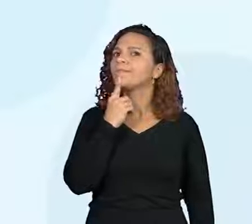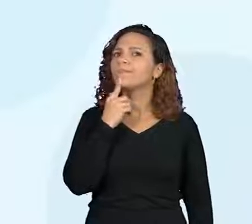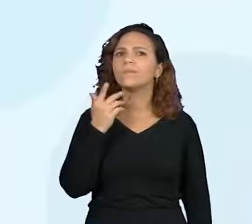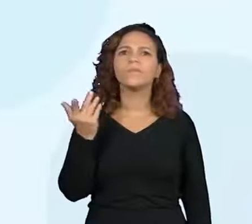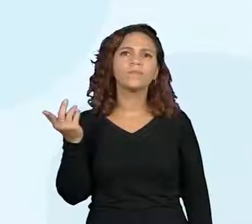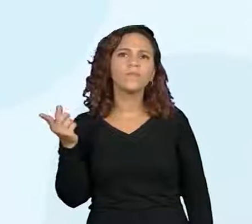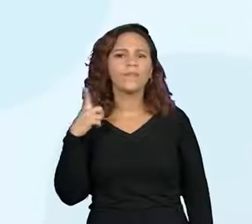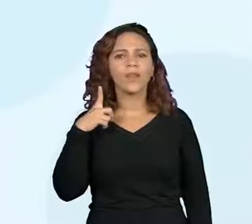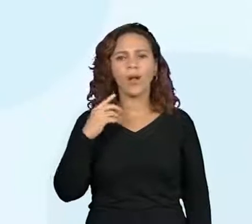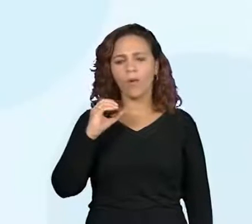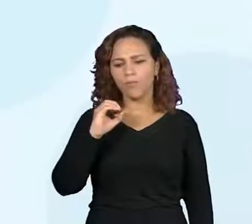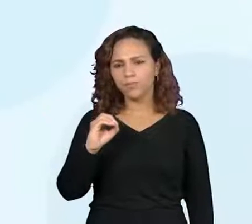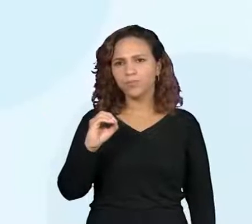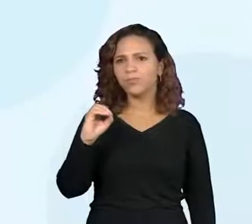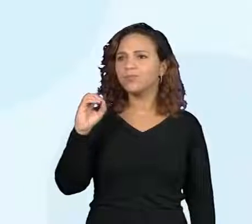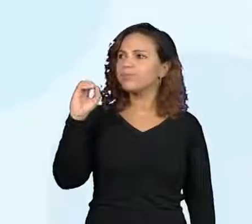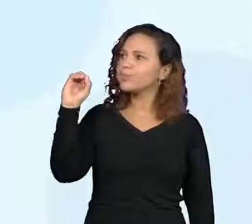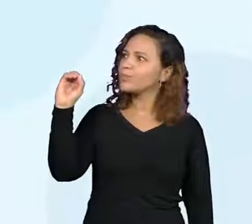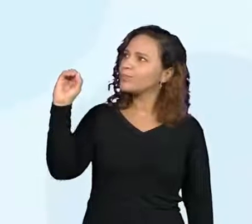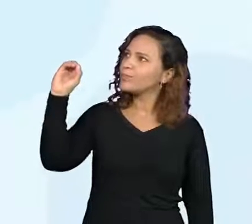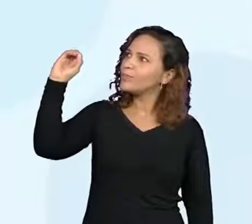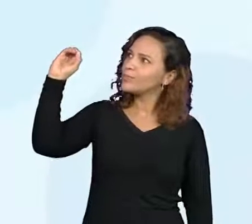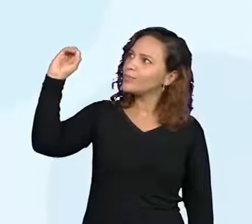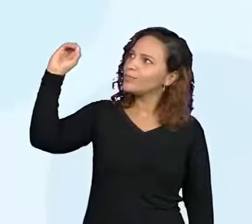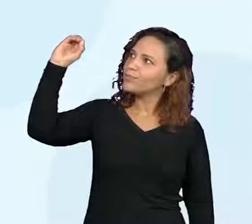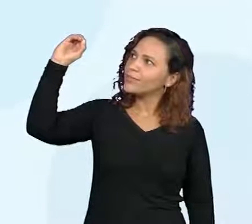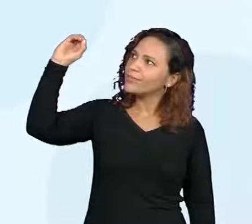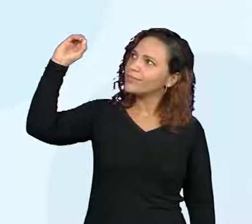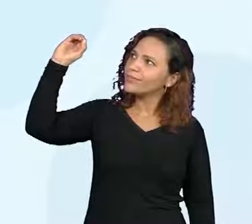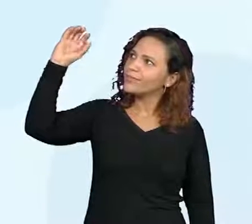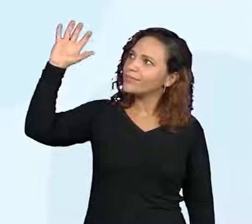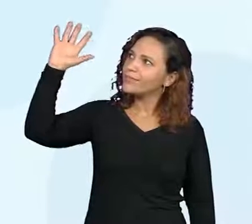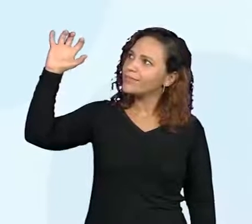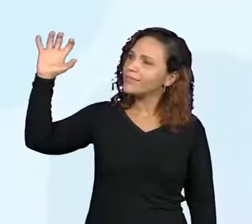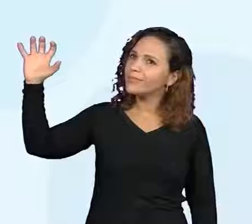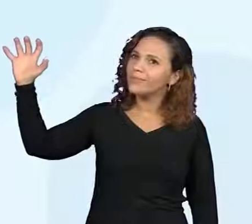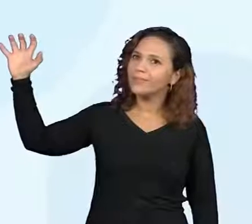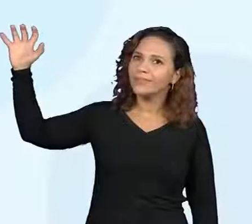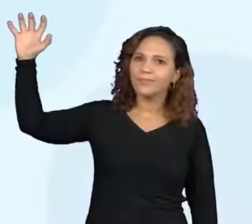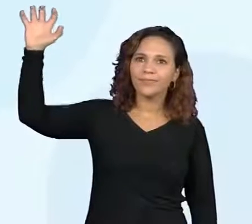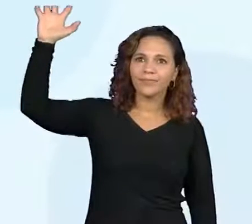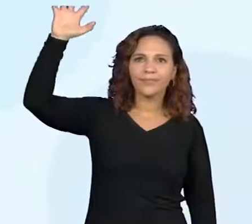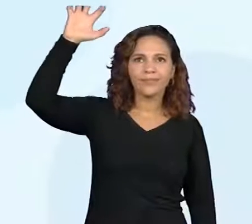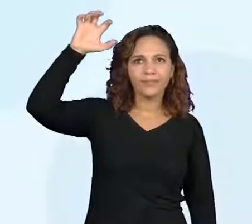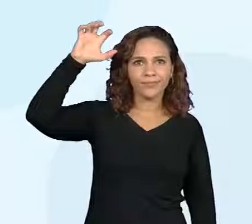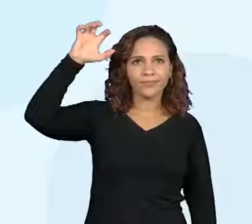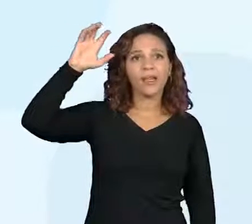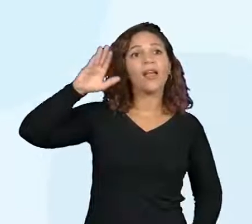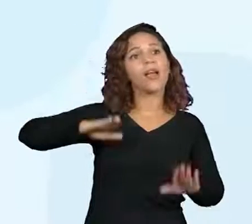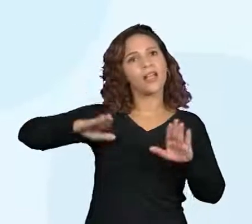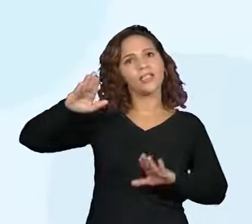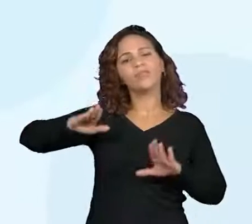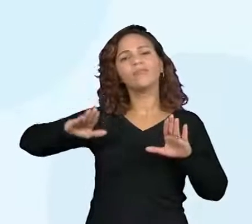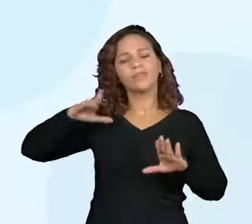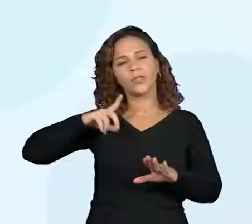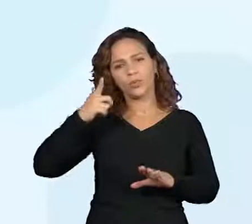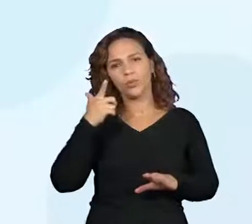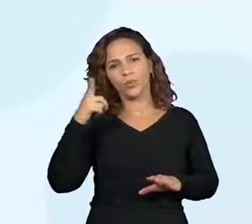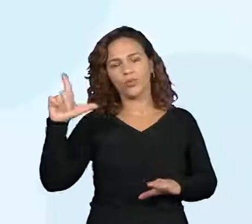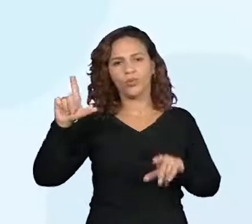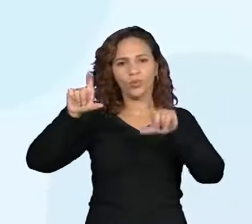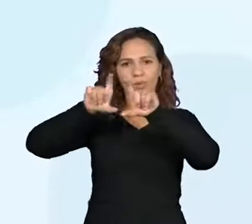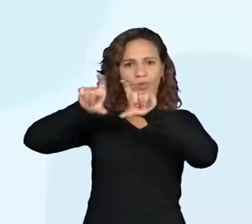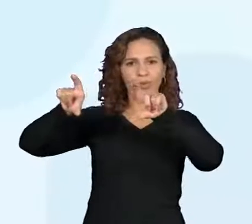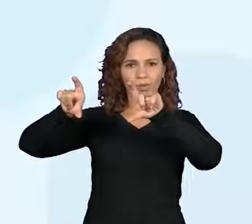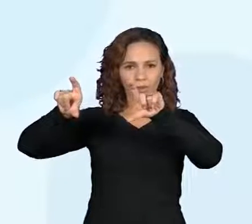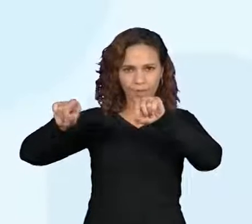meio redonda. E a gente percebe muitas vezes aí, a gente vai perceber que pode ser meio quadrado também, num outro exemplo que eu vou dar daqui a